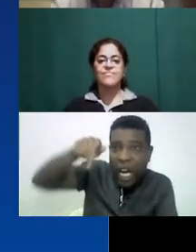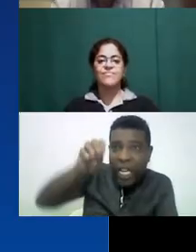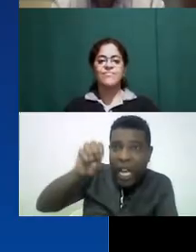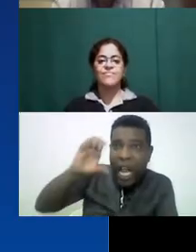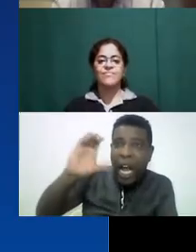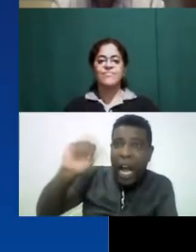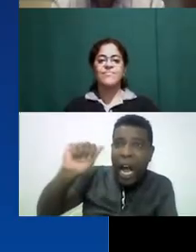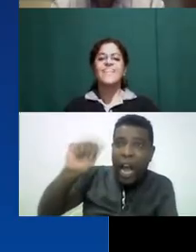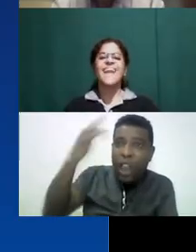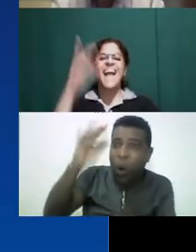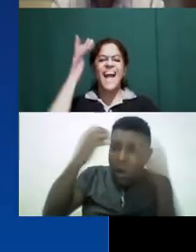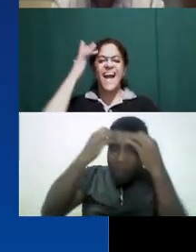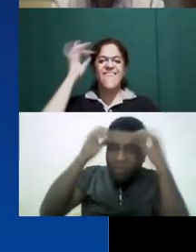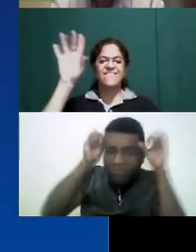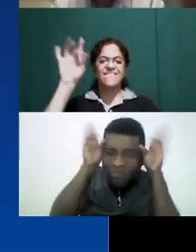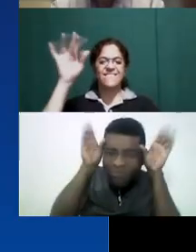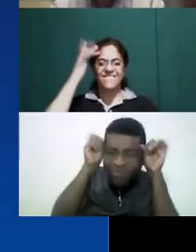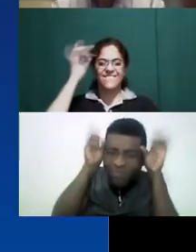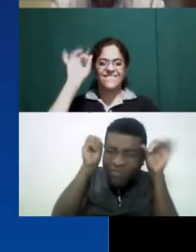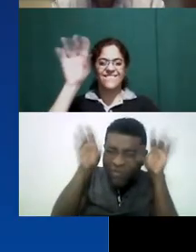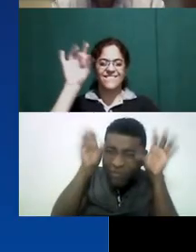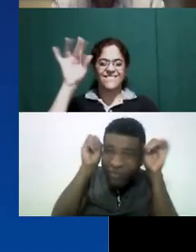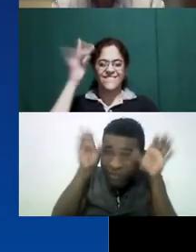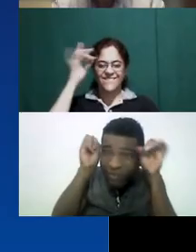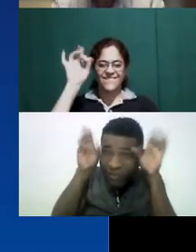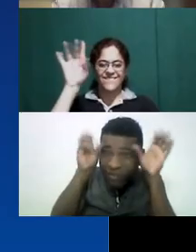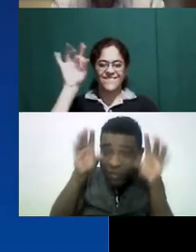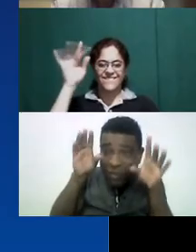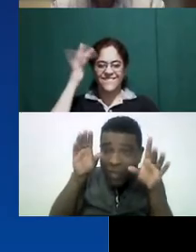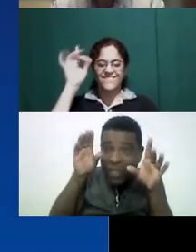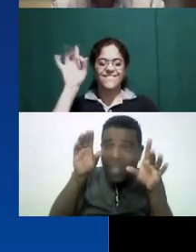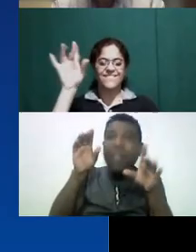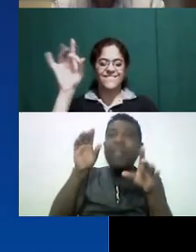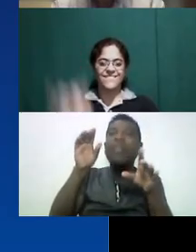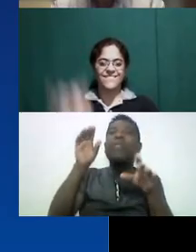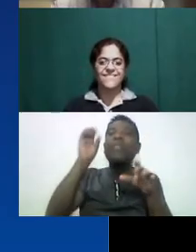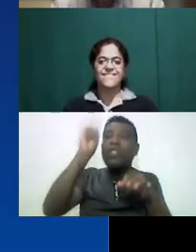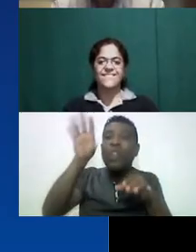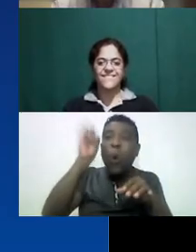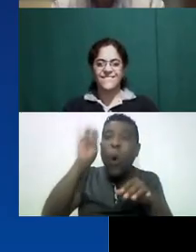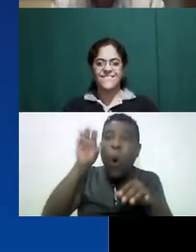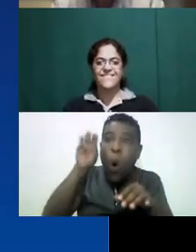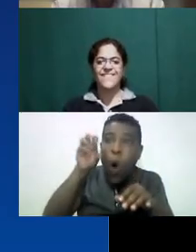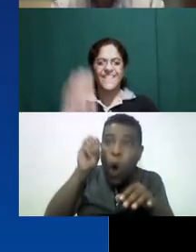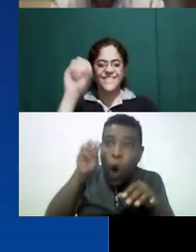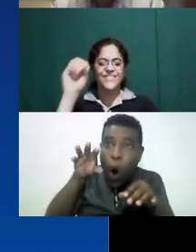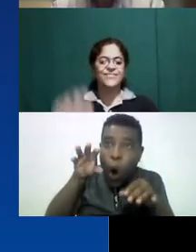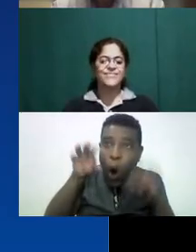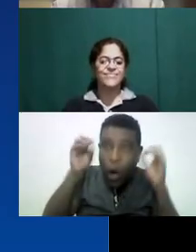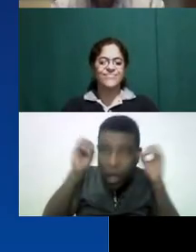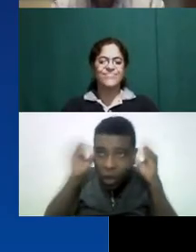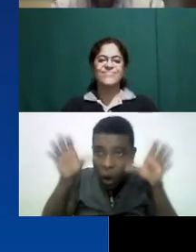cabeça, semiespinhal, espinhal, multífidos, tá? E o semiespinhal cervical.